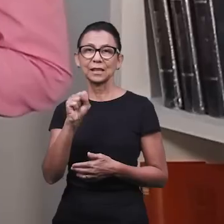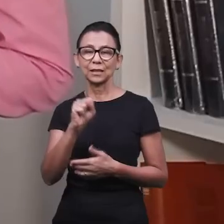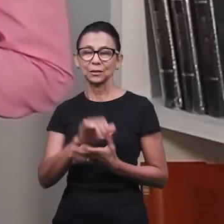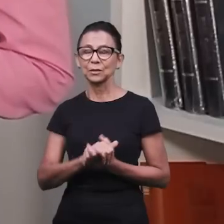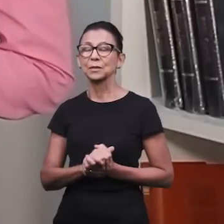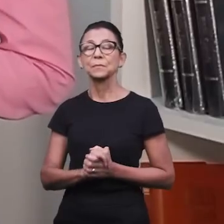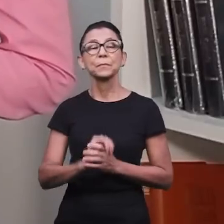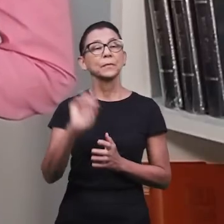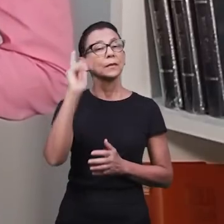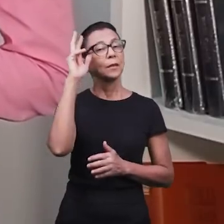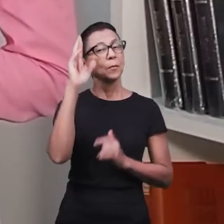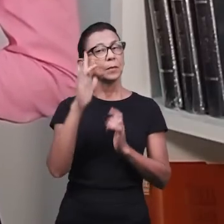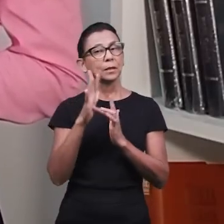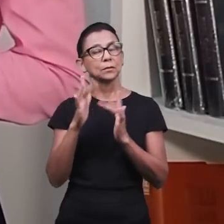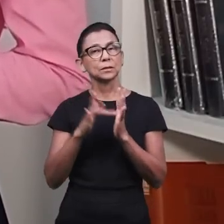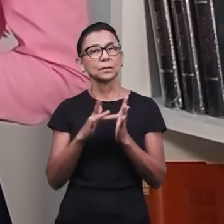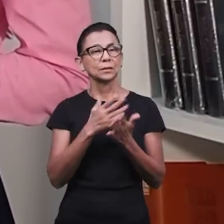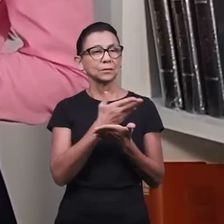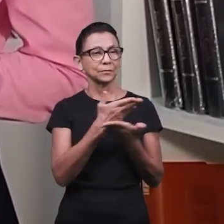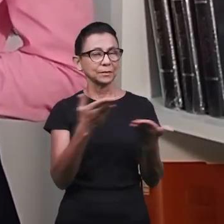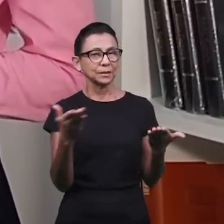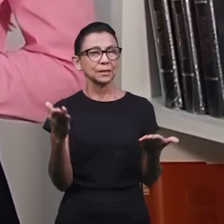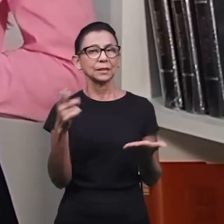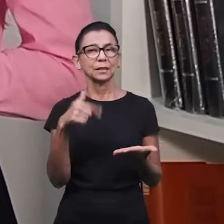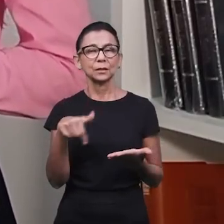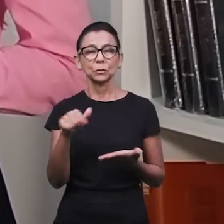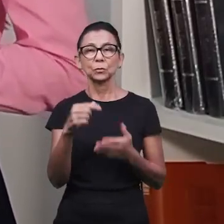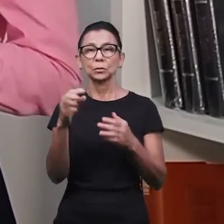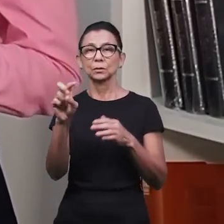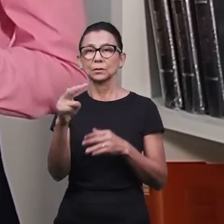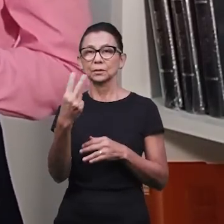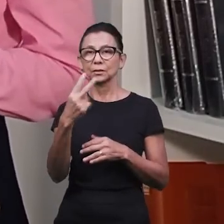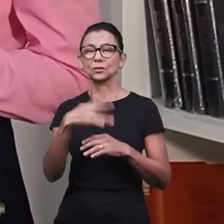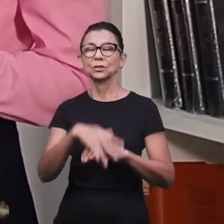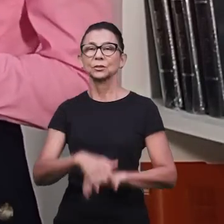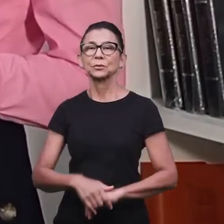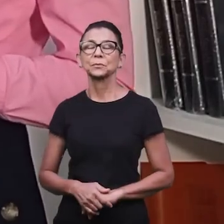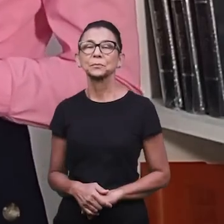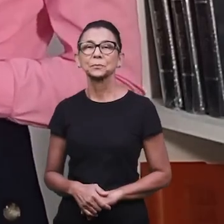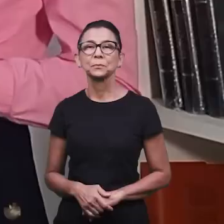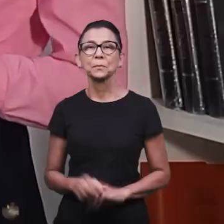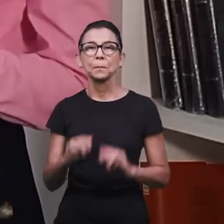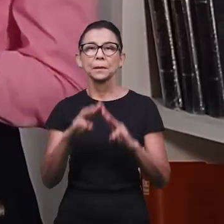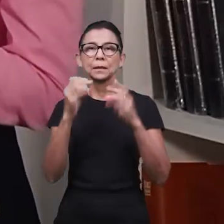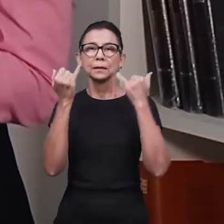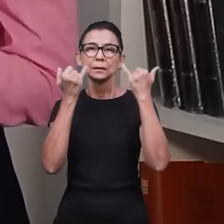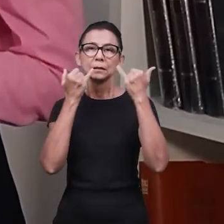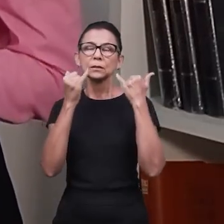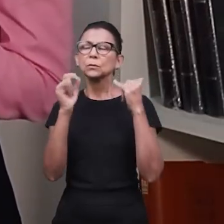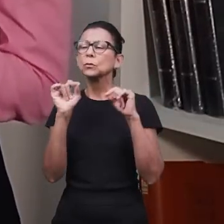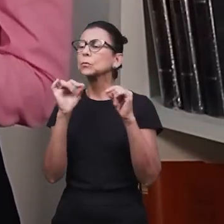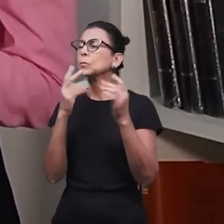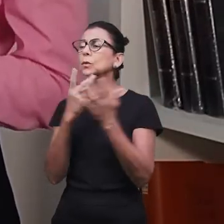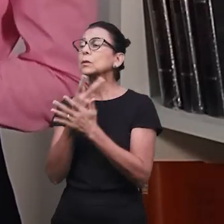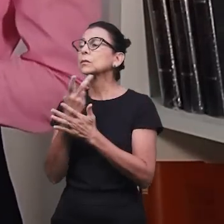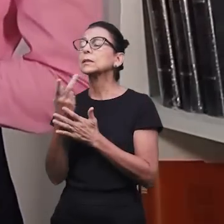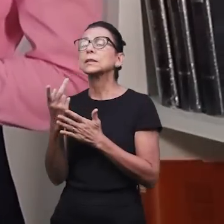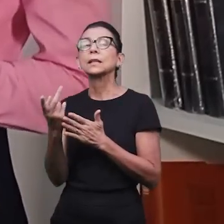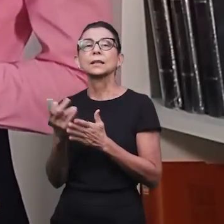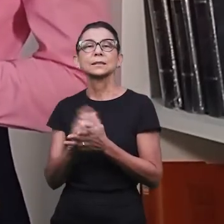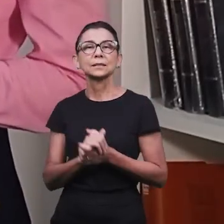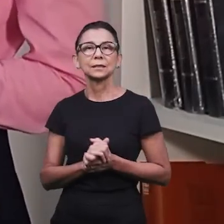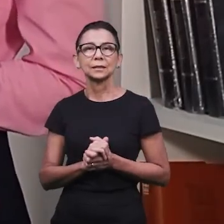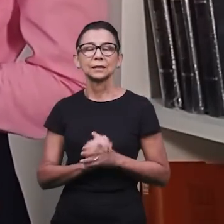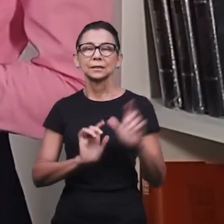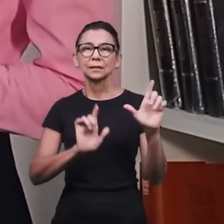do Senhor, Elisa, a paz do Senhor, irmãos, Manaim News. Pastor, fala pra gente um pouquinho como que funciona esse projeto tão maravilhoso que